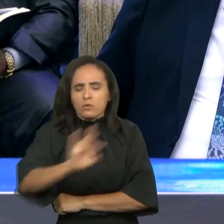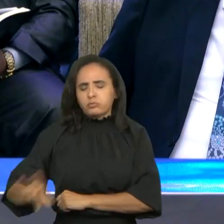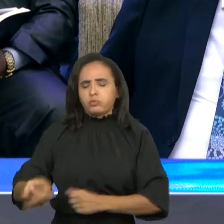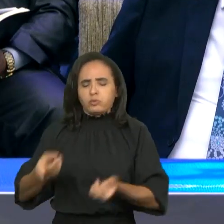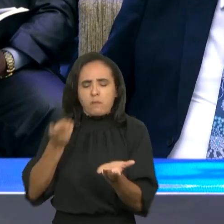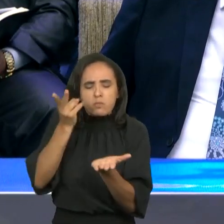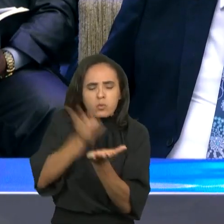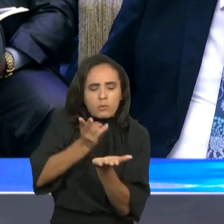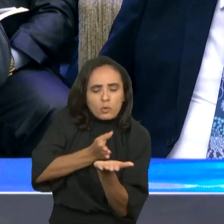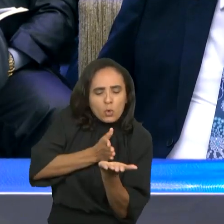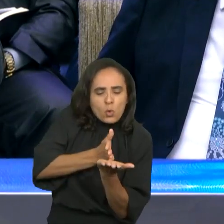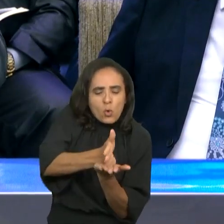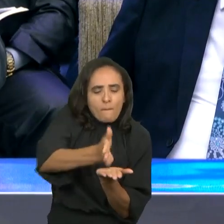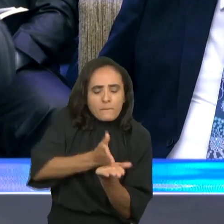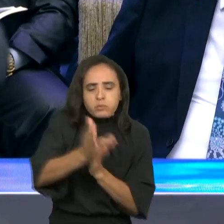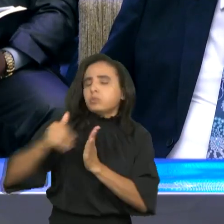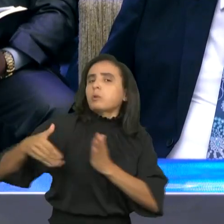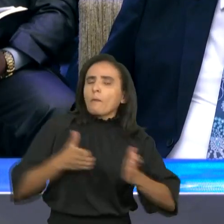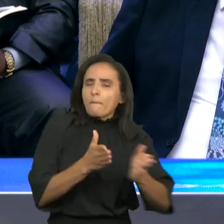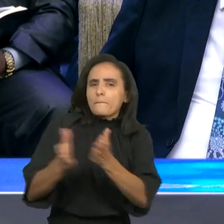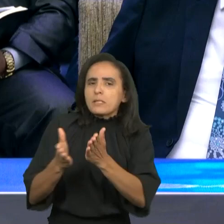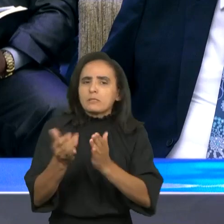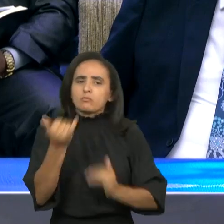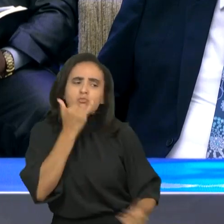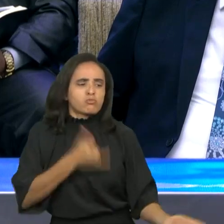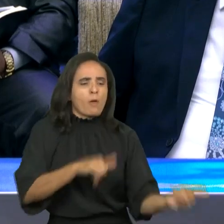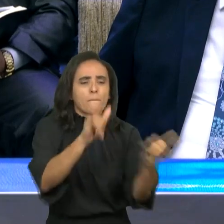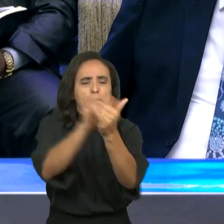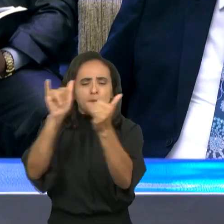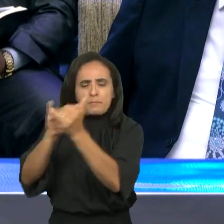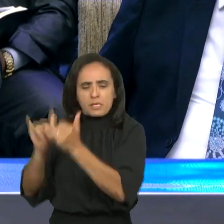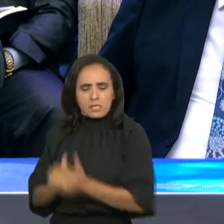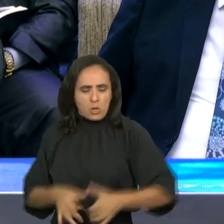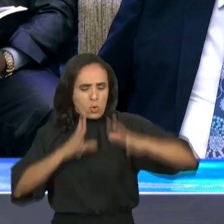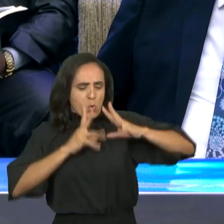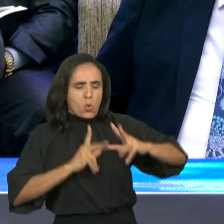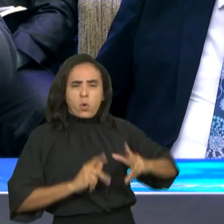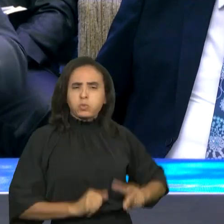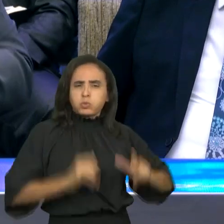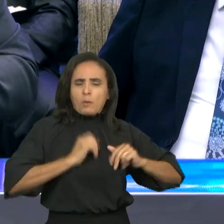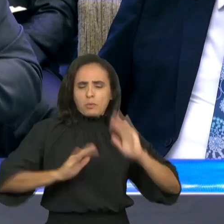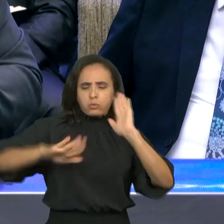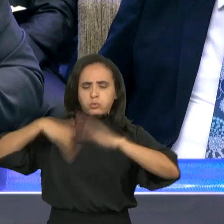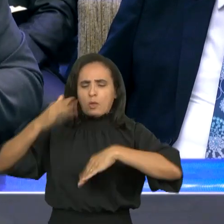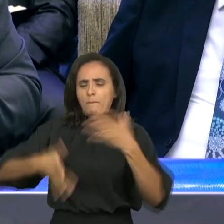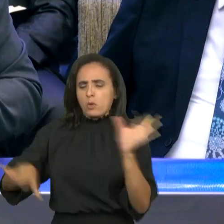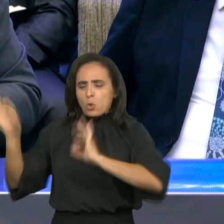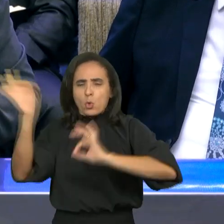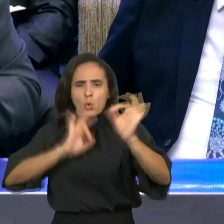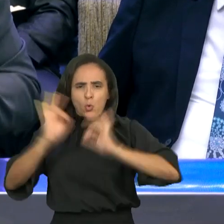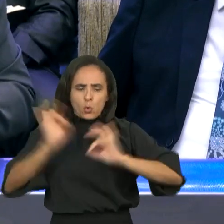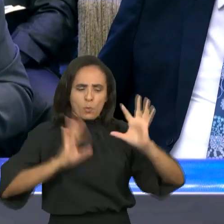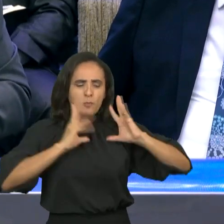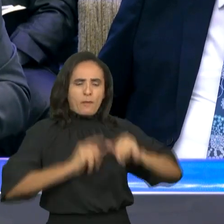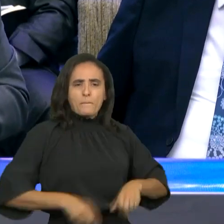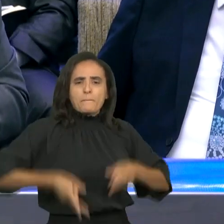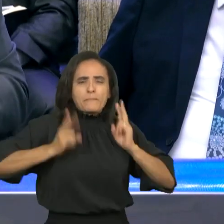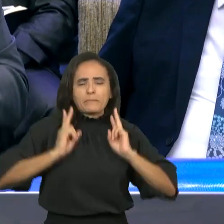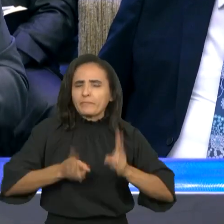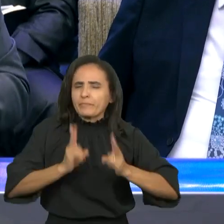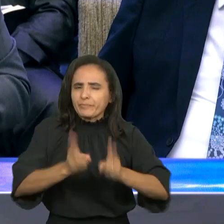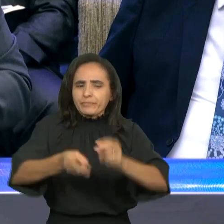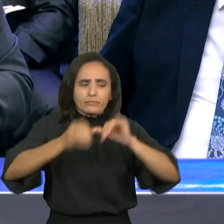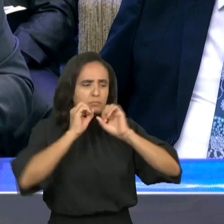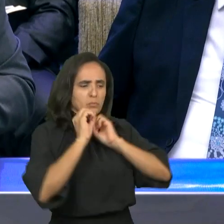nos libertar de todo pecado para perdoar os nossos pecados para nos lavar e nos purificar fala da